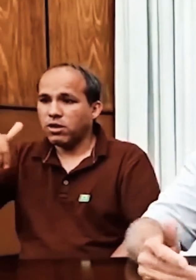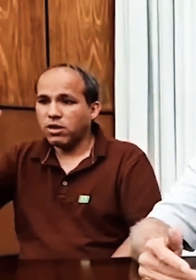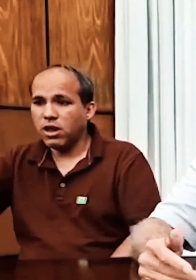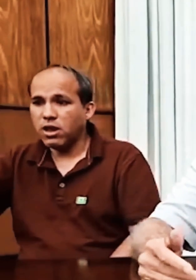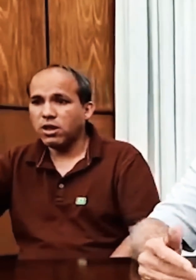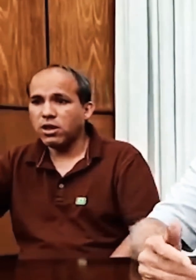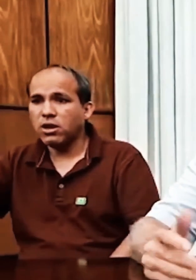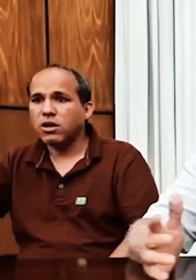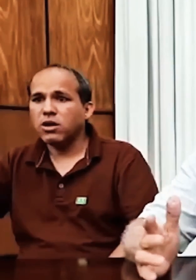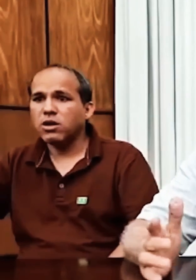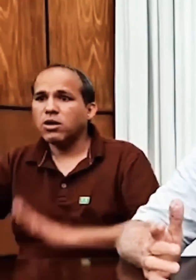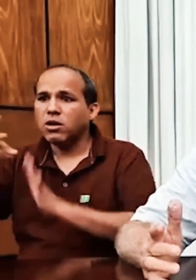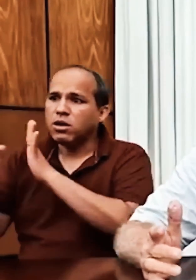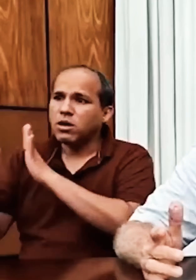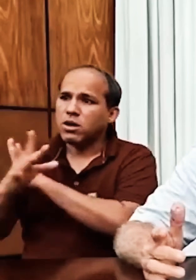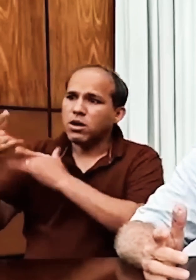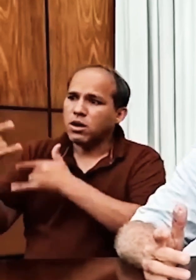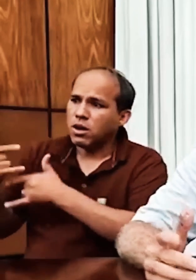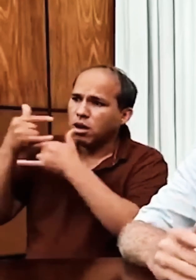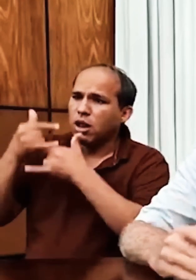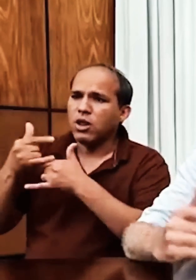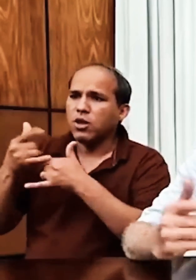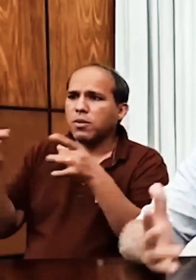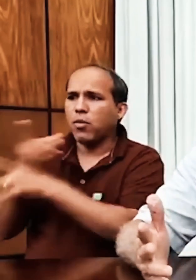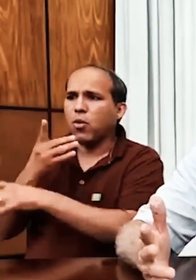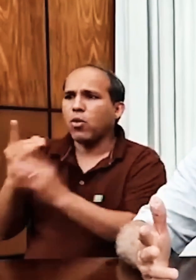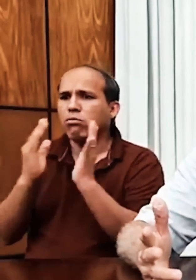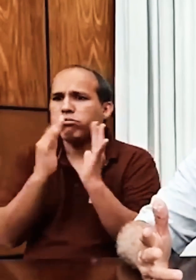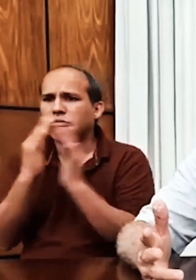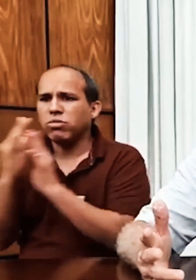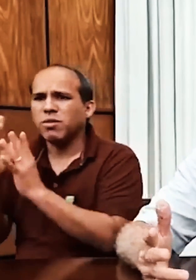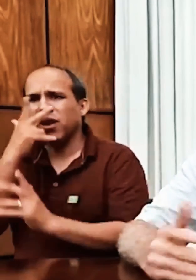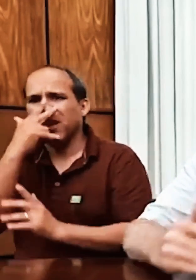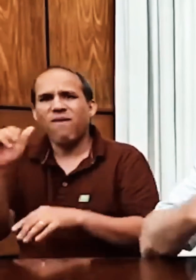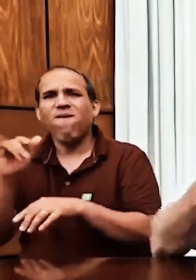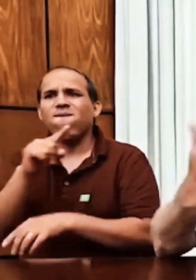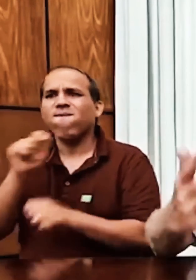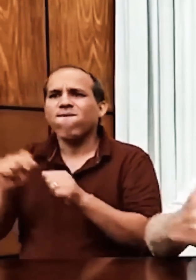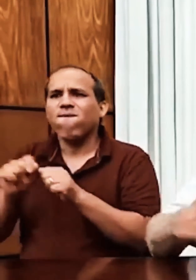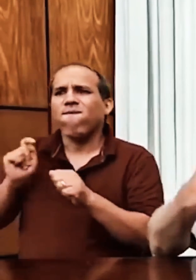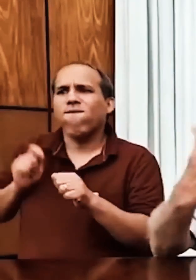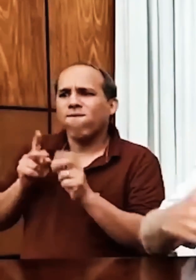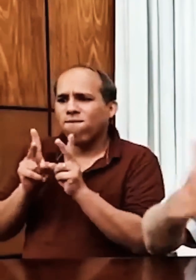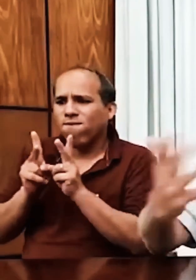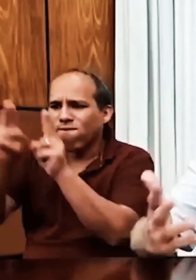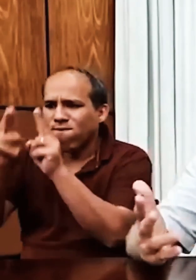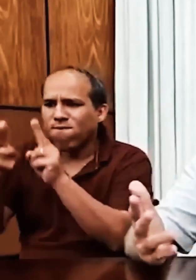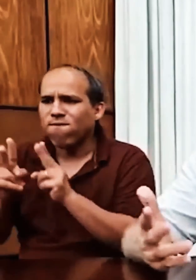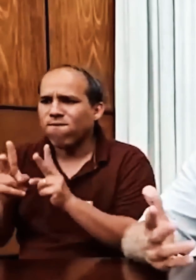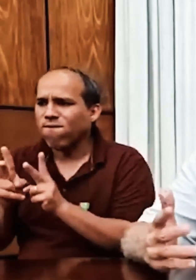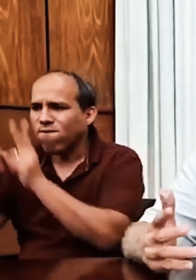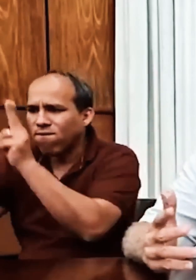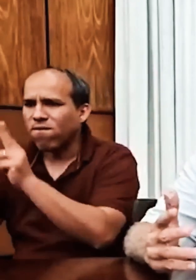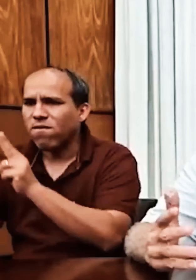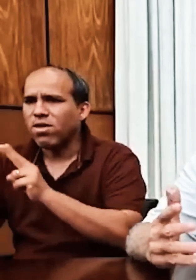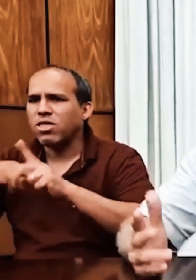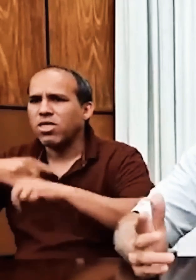lá. Pegar recortes, divulgar, como se eu fosse um divulgador